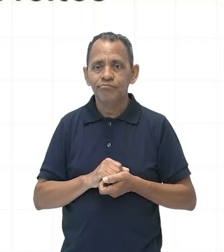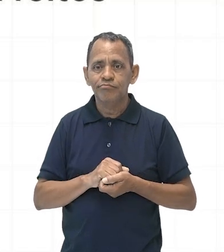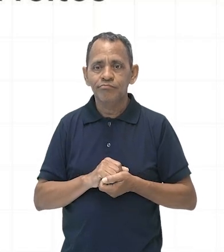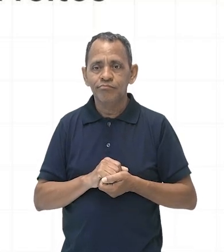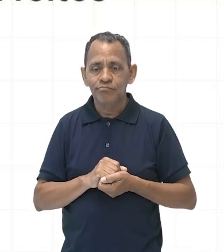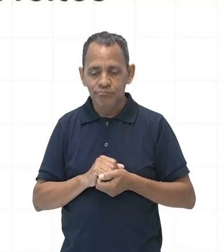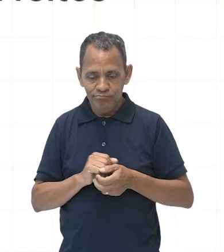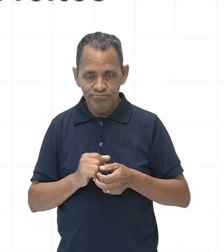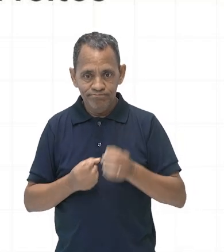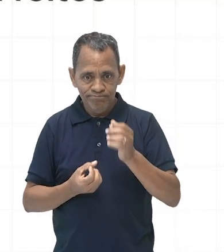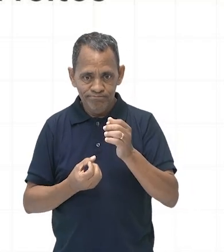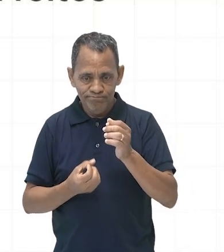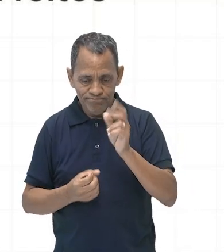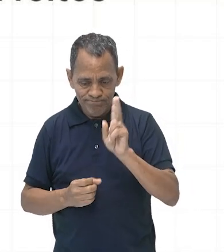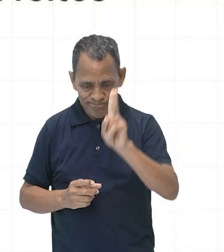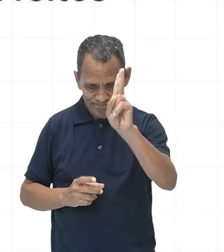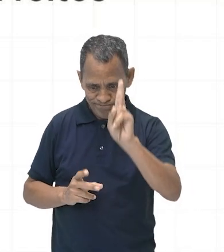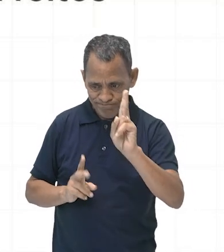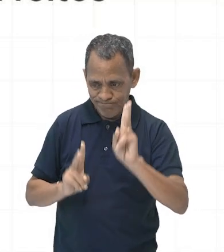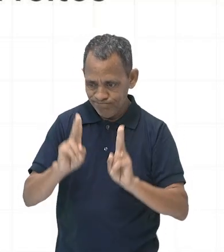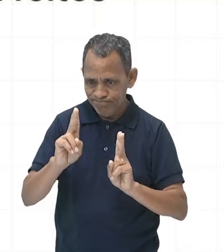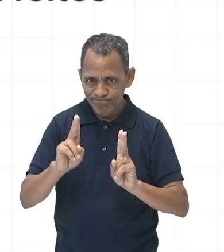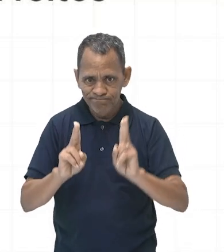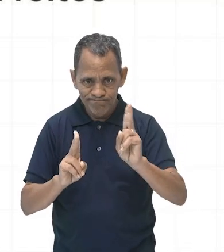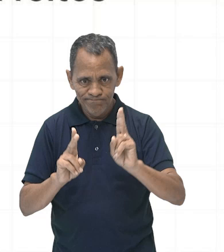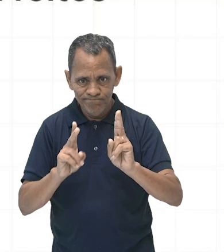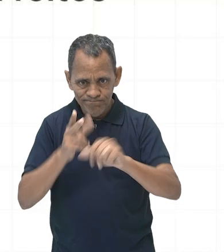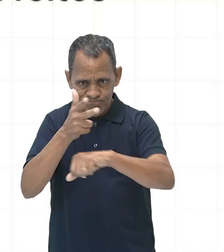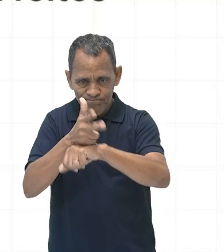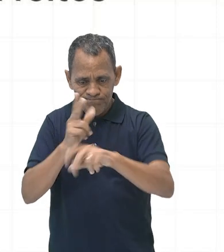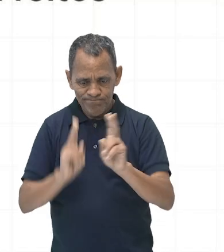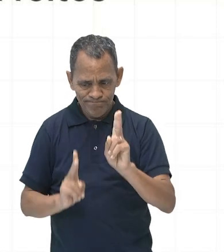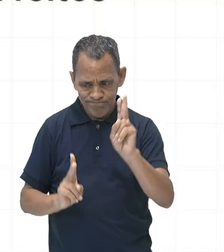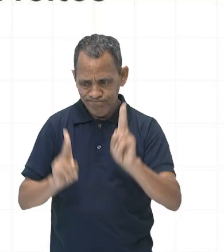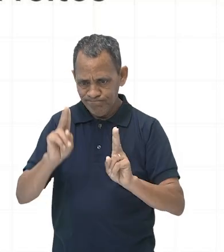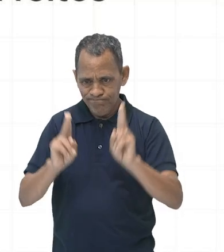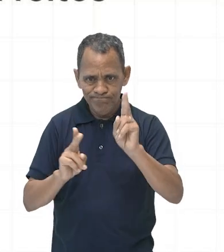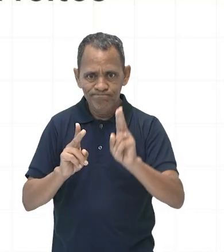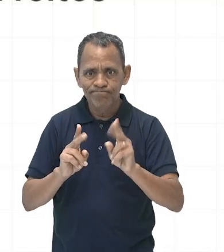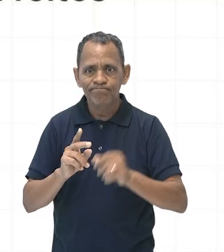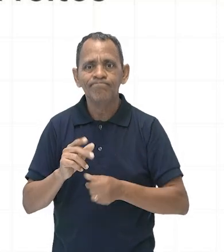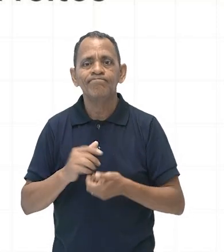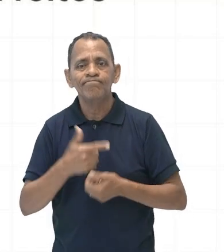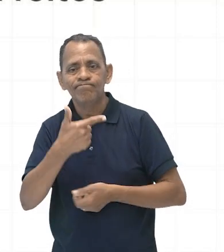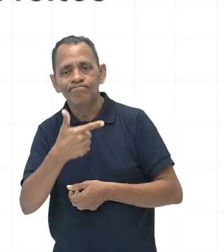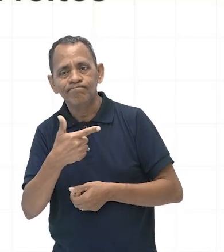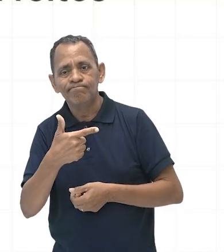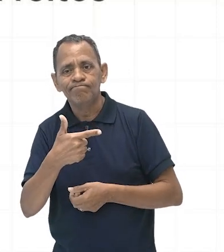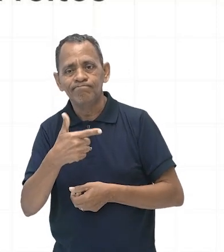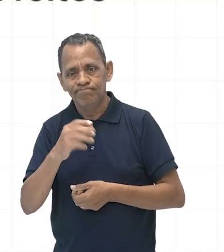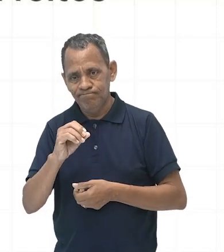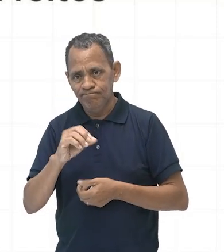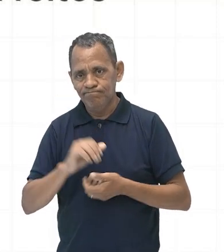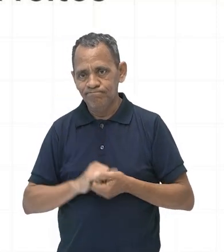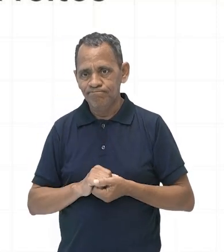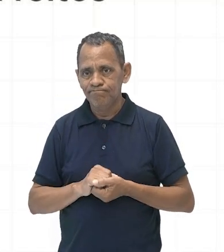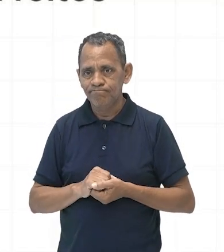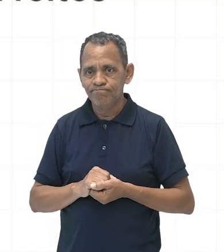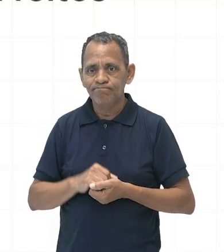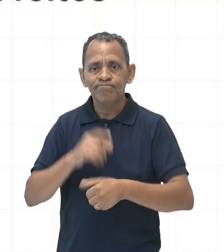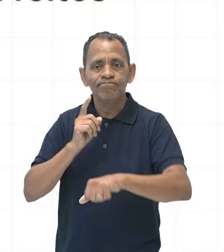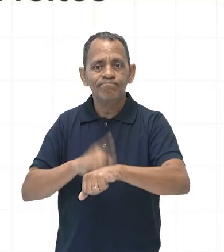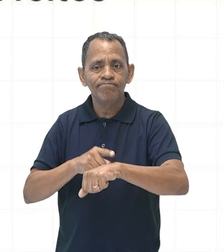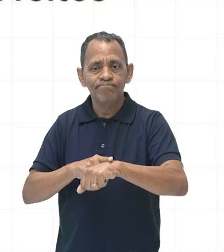feitos 20 cortes. Então, ele quer saber qual é o tempo que a gente vai gastar, né, para produzir esse